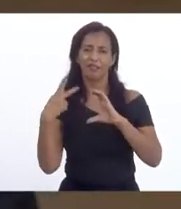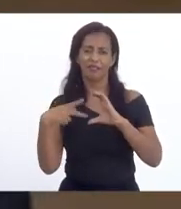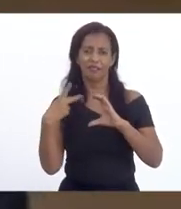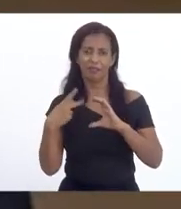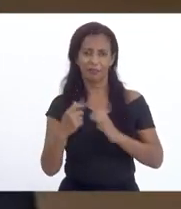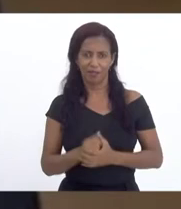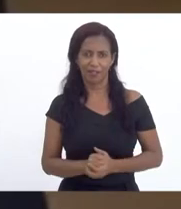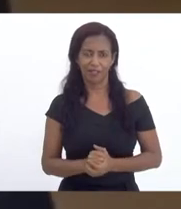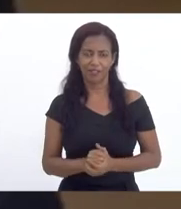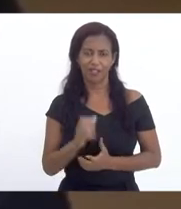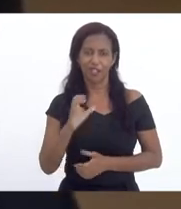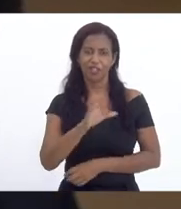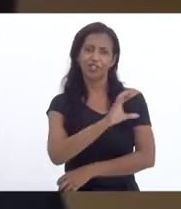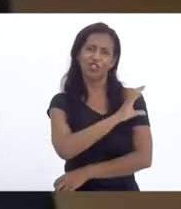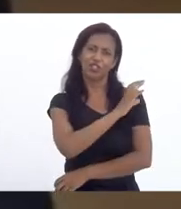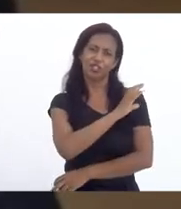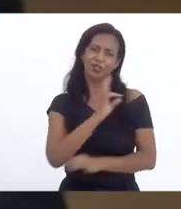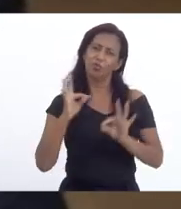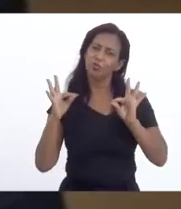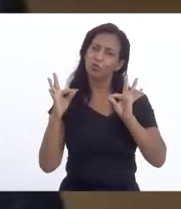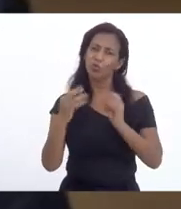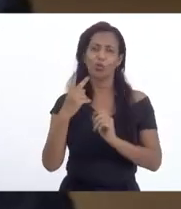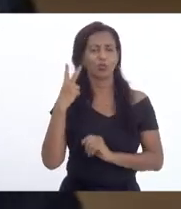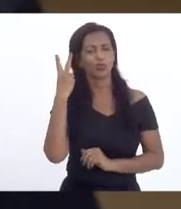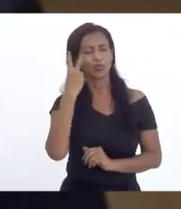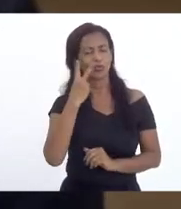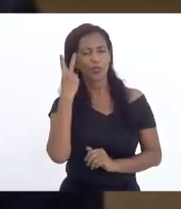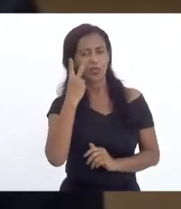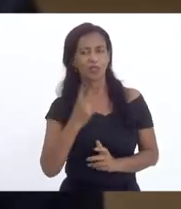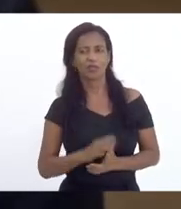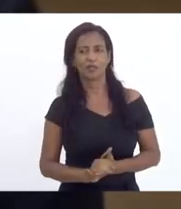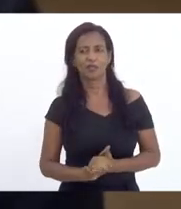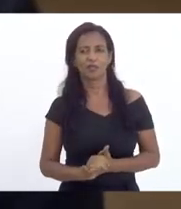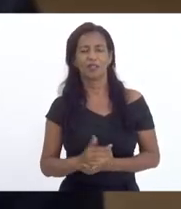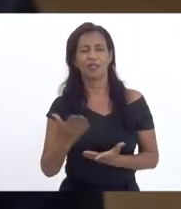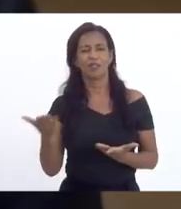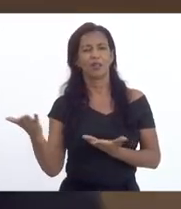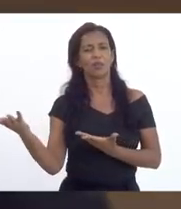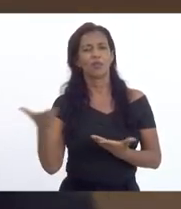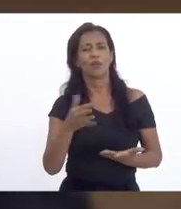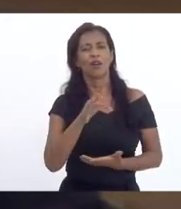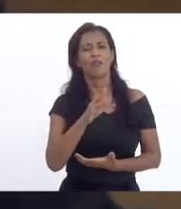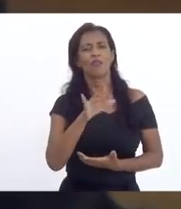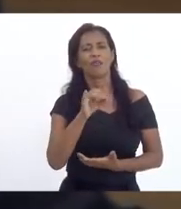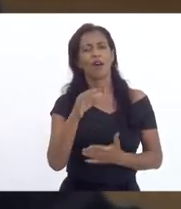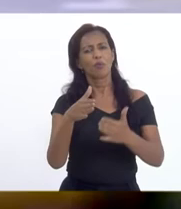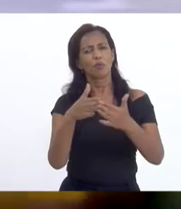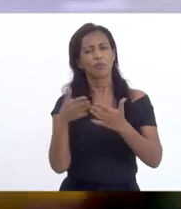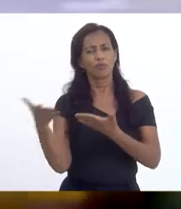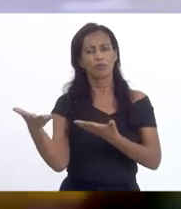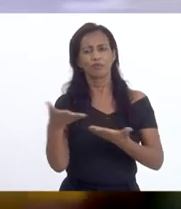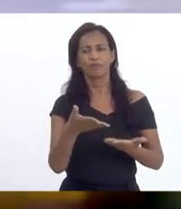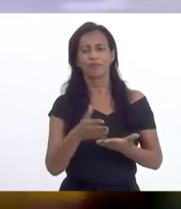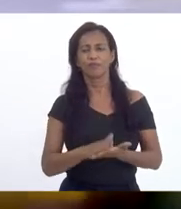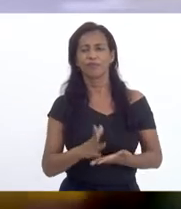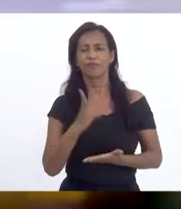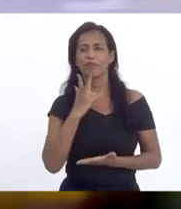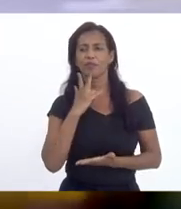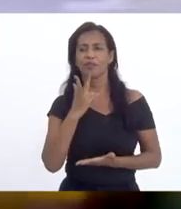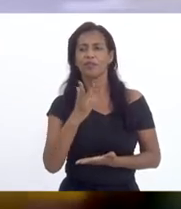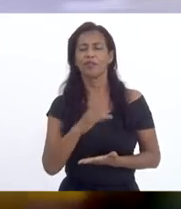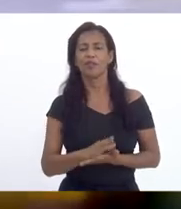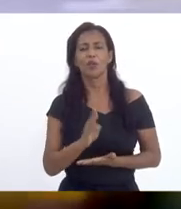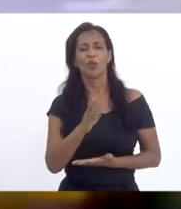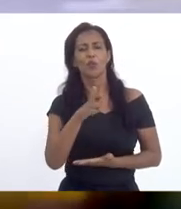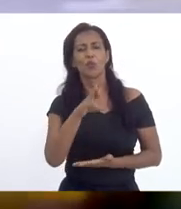Vereadores de Campos, todos os vereadores. Quero chamar o Fábio aqui. Fábio, vem aqui, por favor. Eu ia fazer isso com o